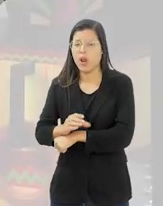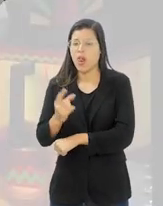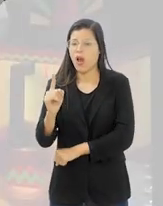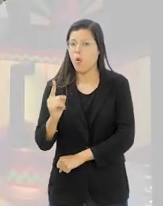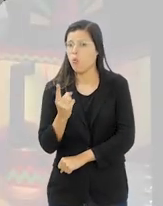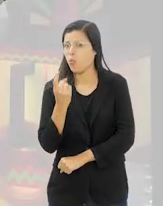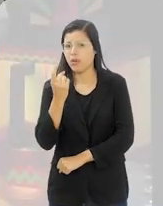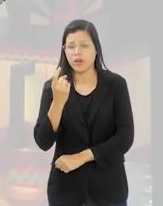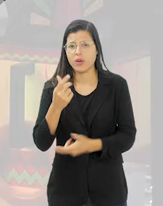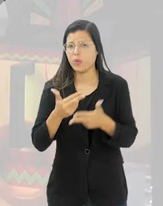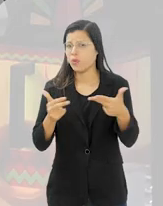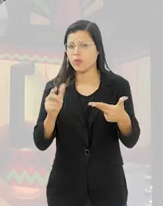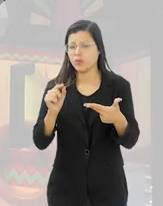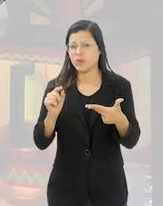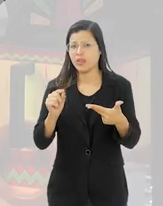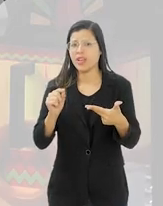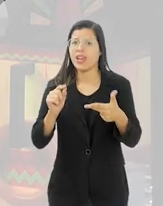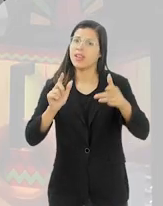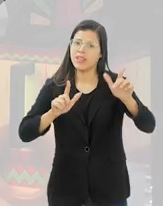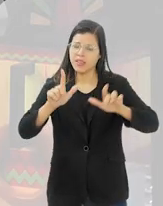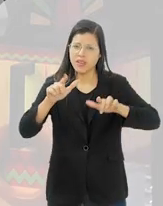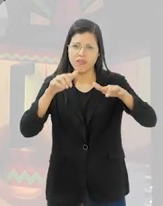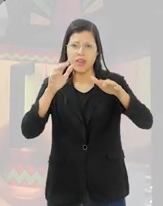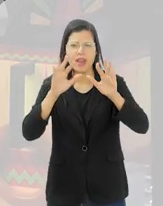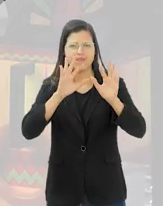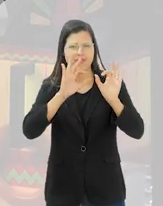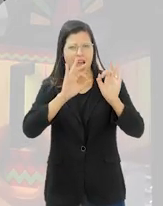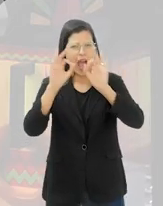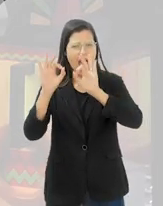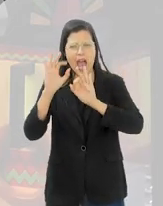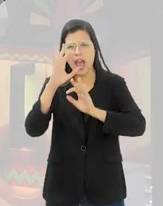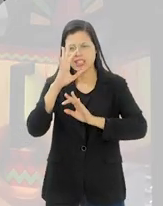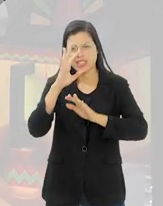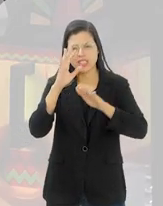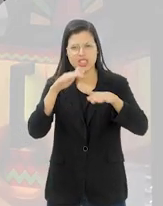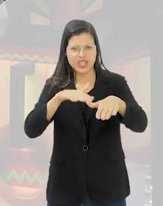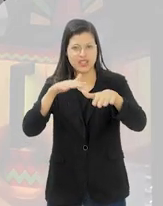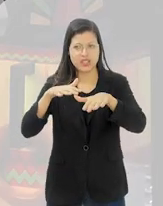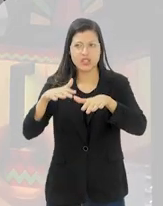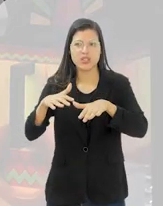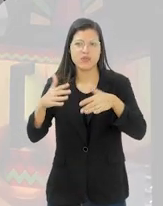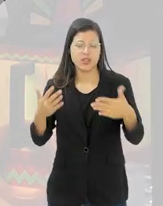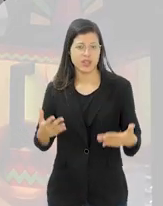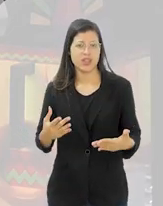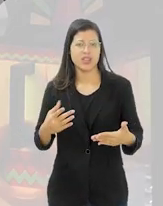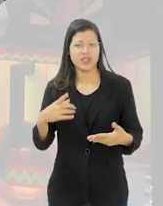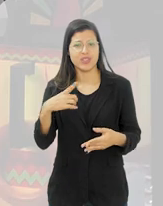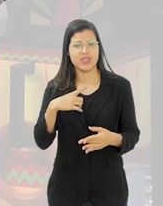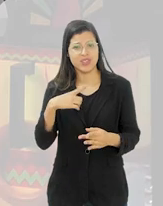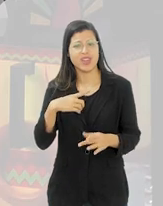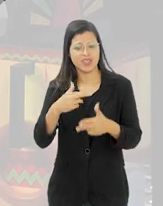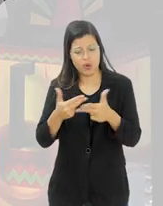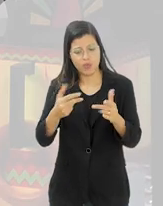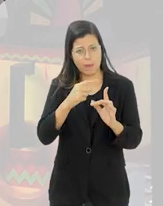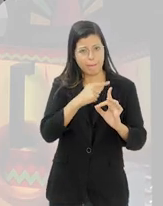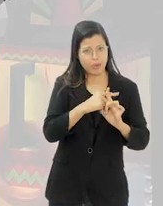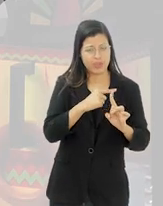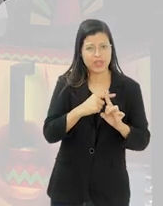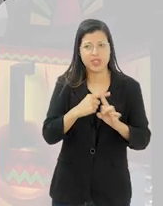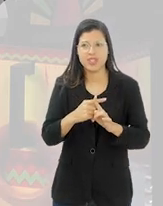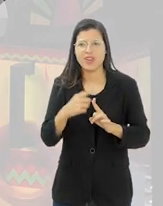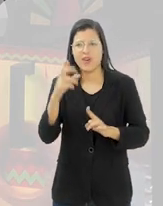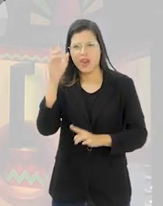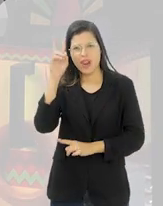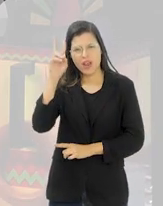eram os desfiles de carnaval. E a gente naquela época ainda tinha a nosso favor. A televisão passava. Eu lembro que tinha